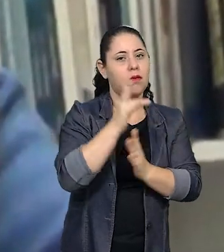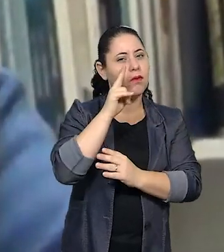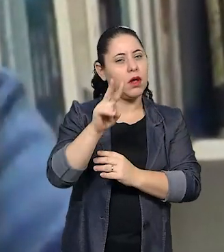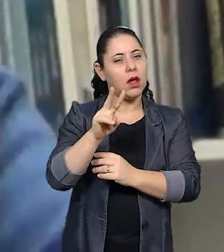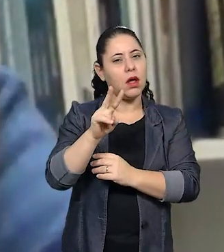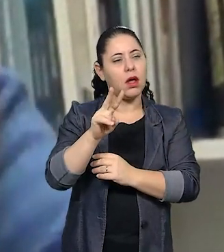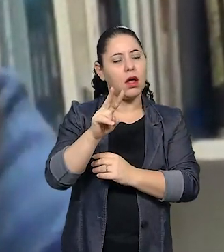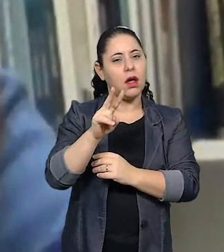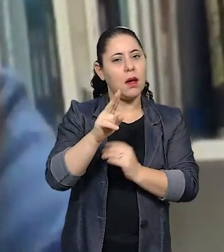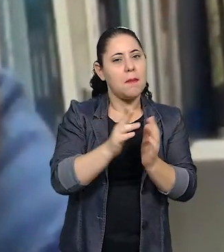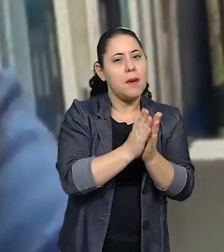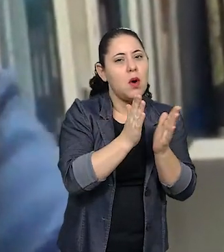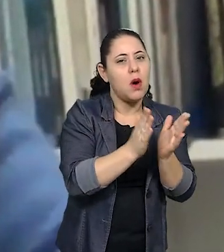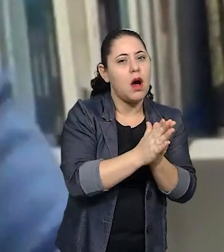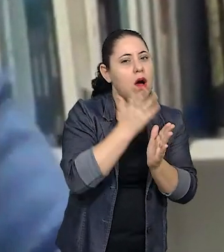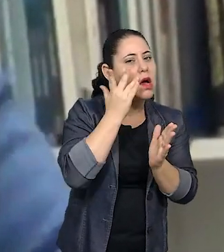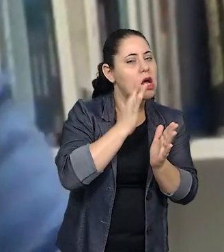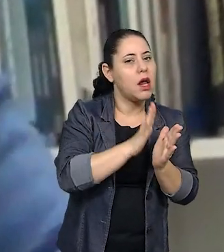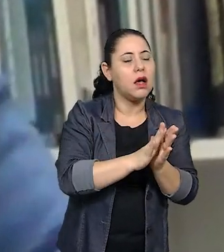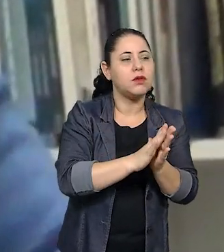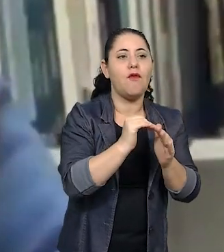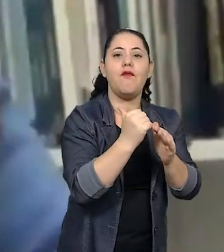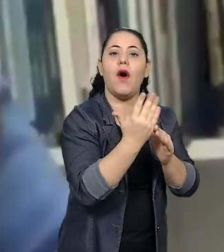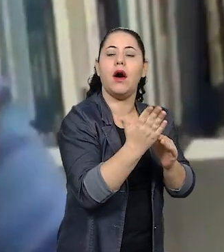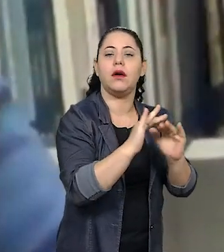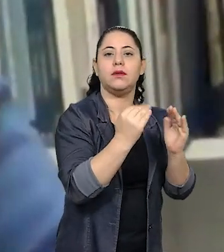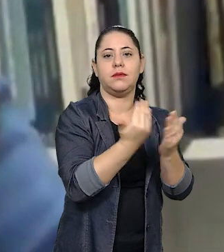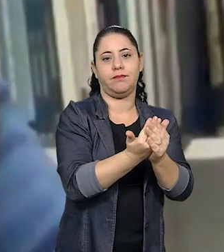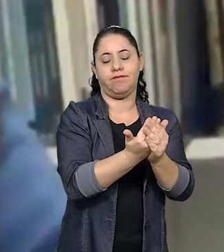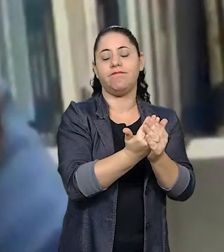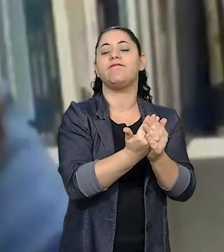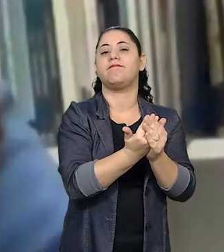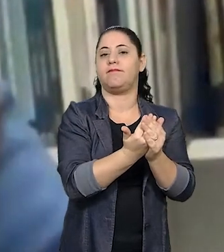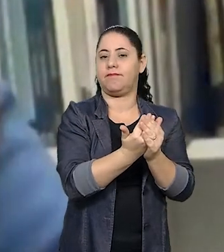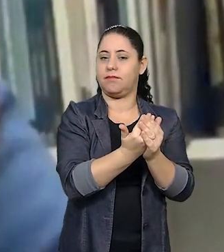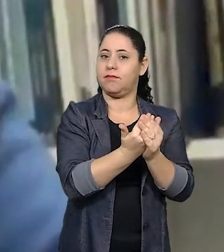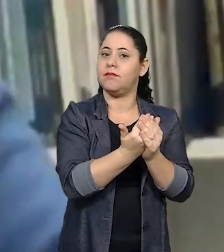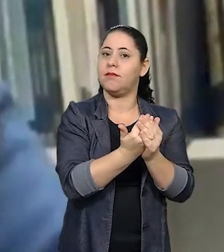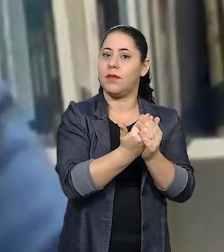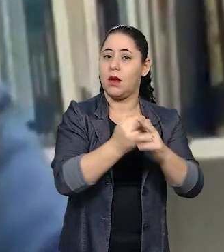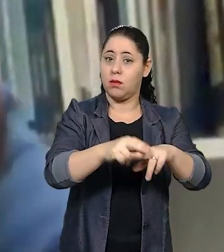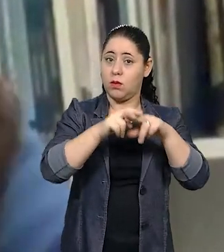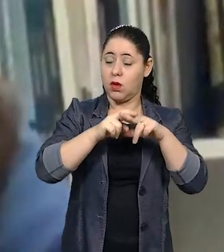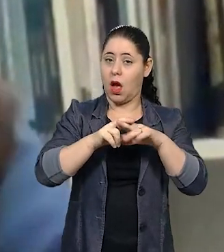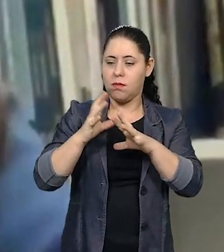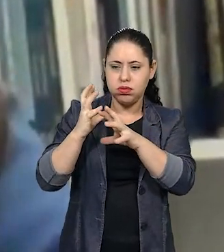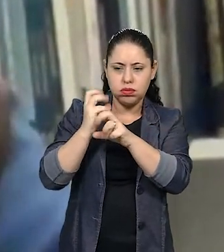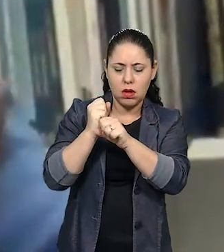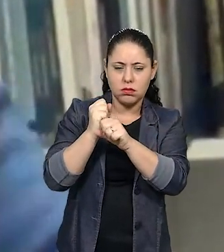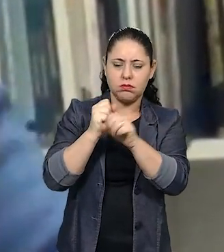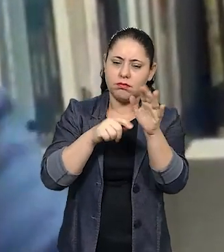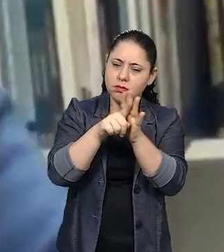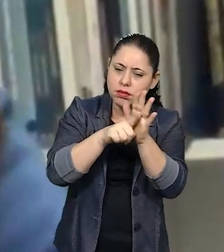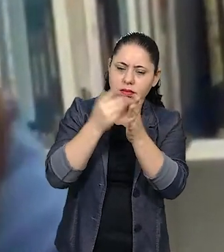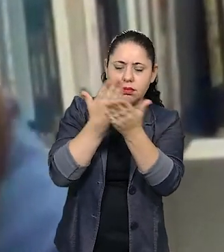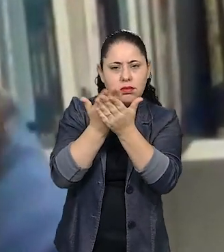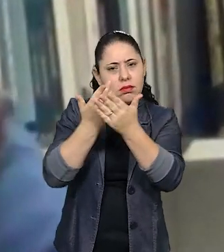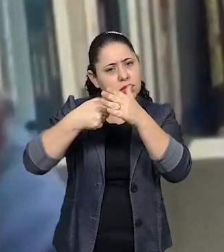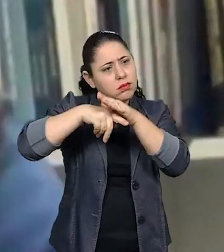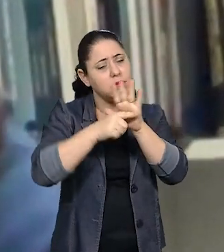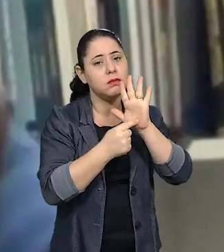essas diferenças, né, entre populações mais ricas e populações mais pobres, a gente vai ver que as crianças mais vulneráveis, elas